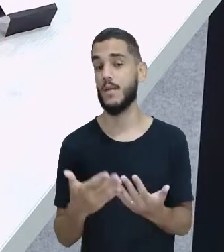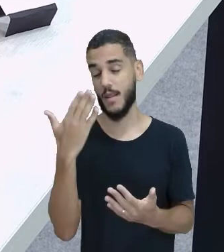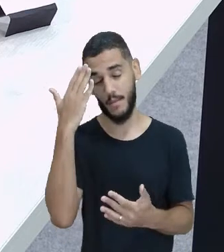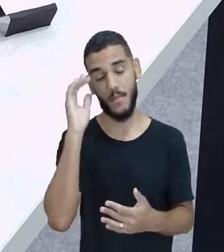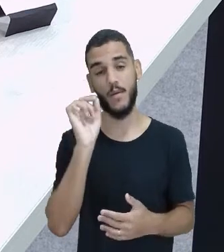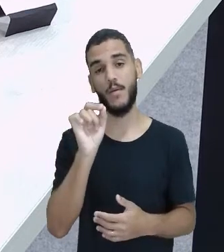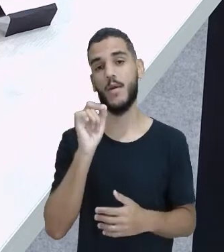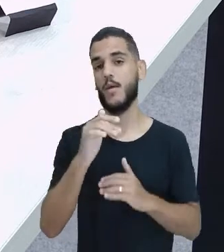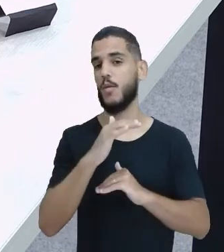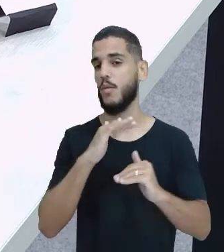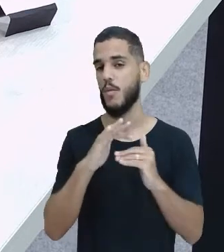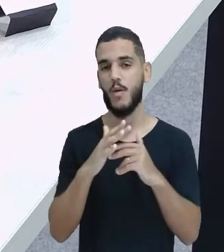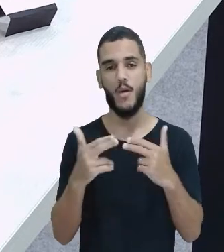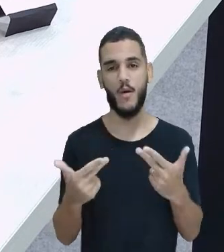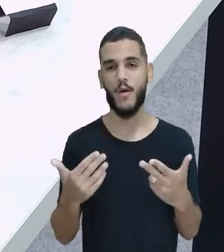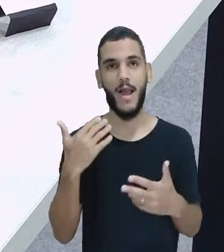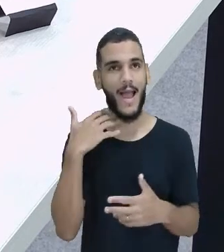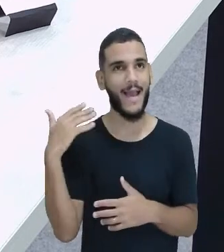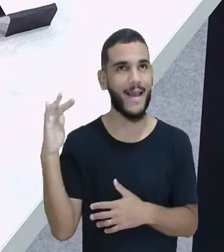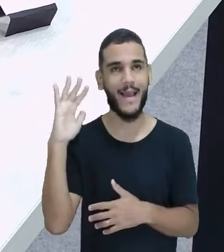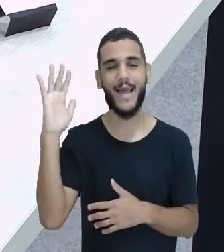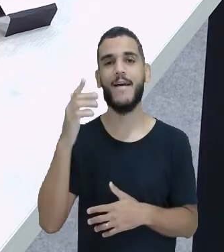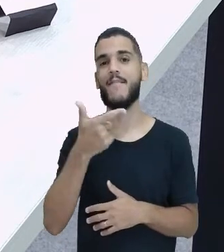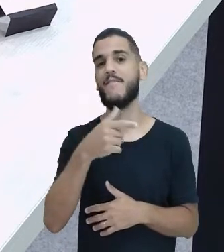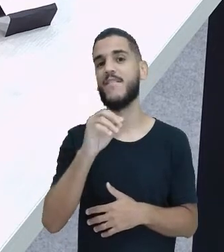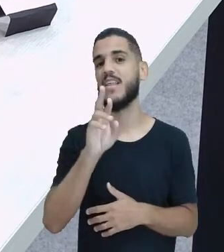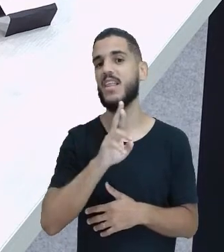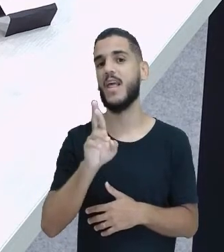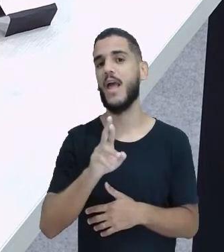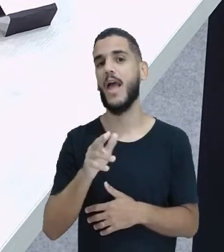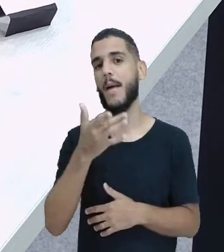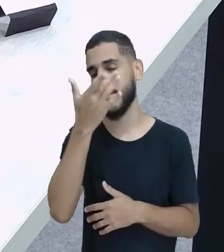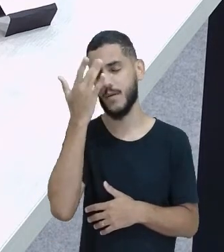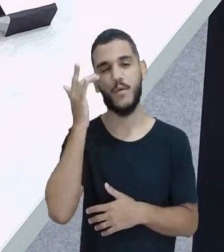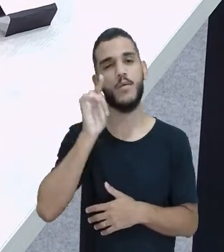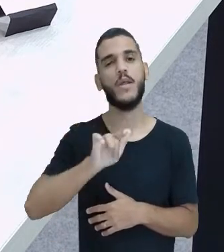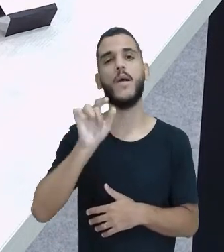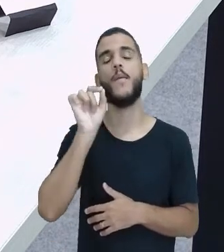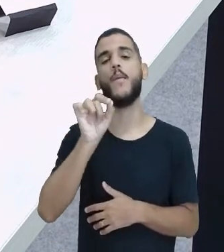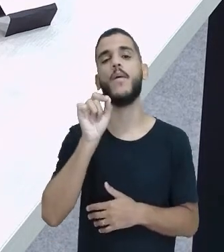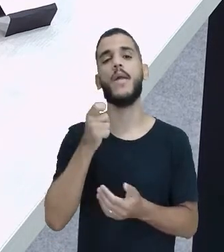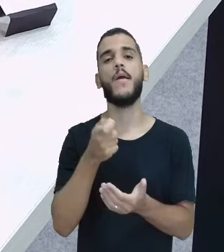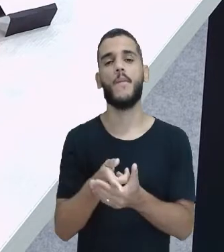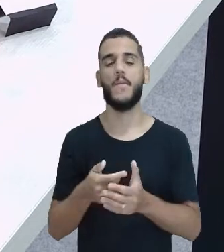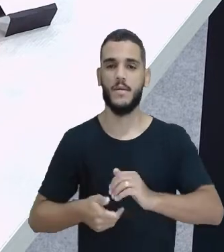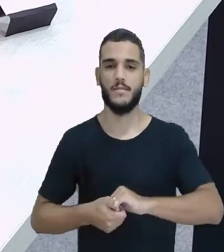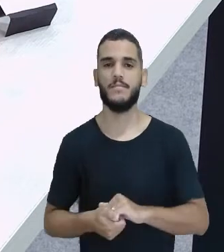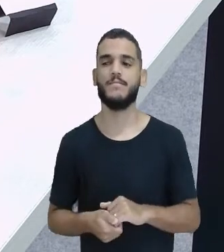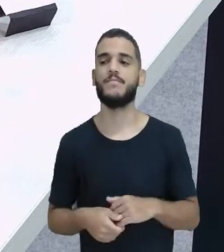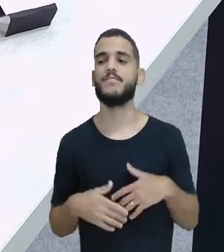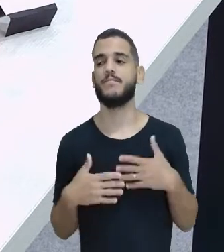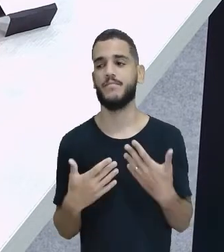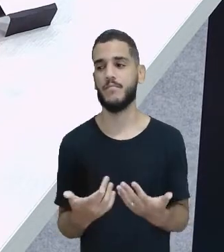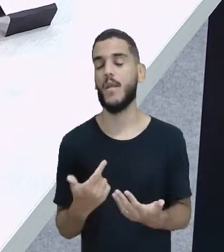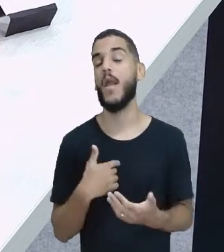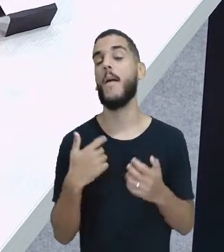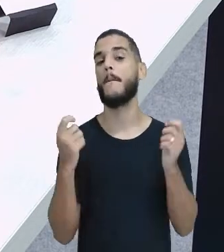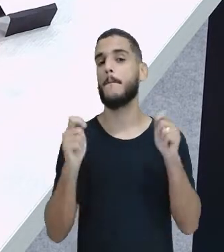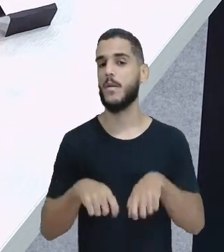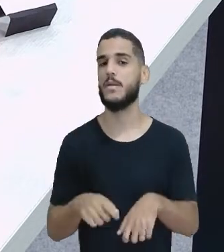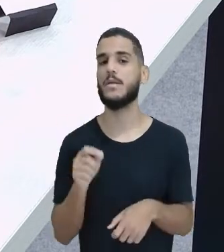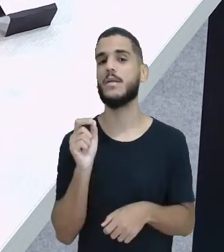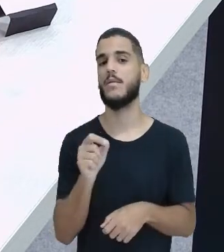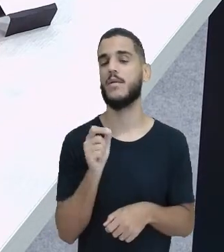estão bastante caras. Então, com R$ 20,00 você consegue levar o que para casa? Me contem aí. Eu poderia, por